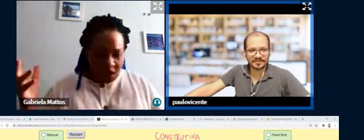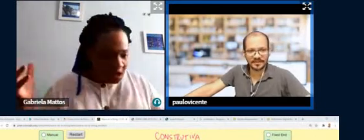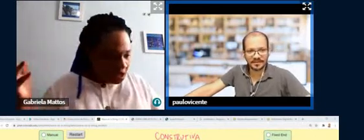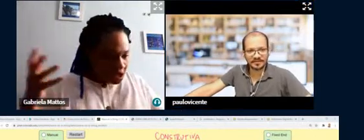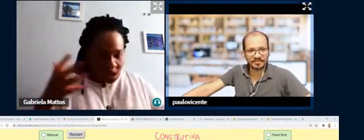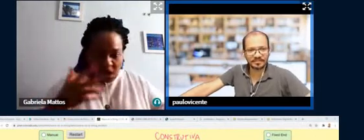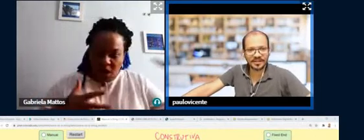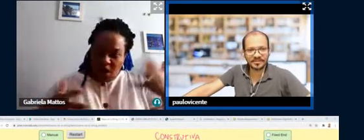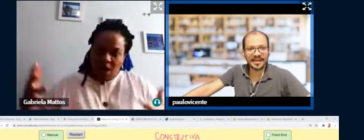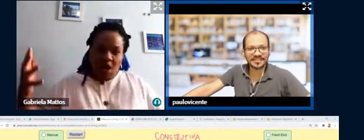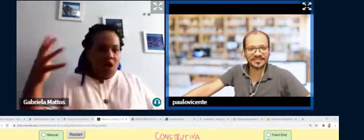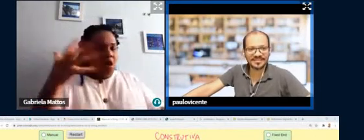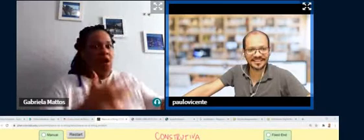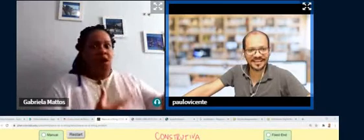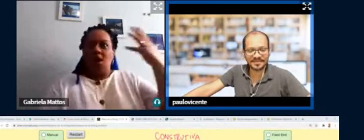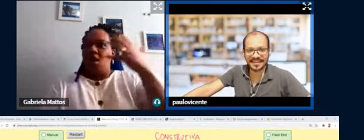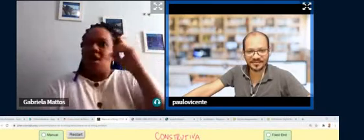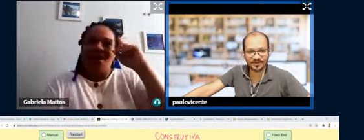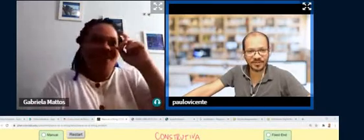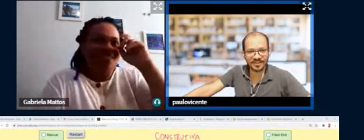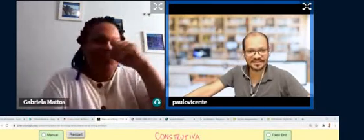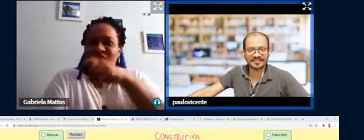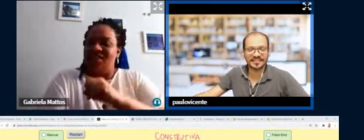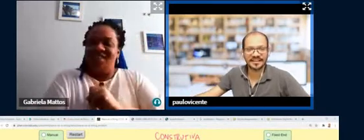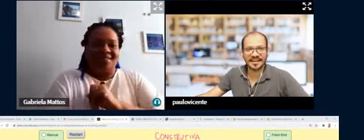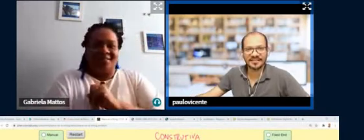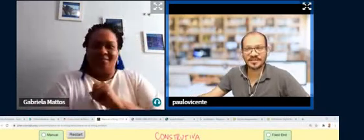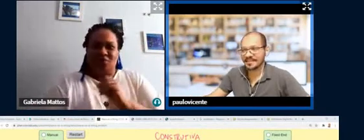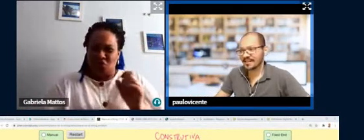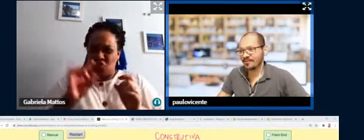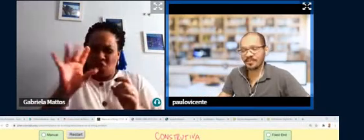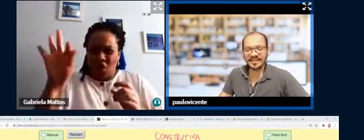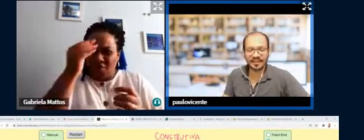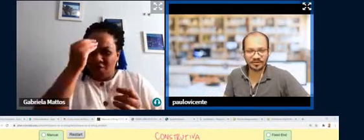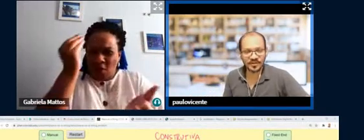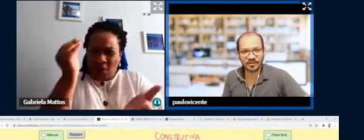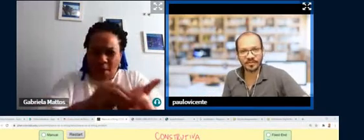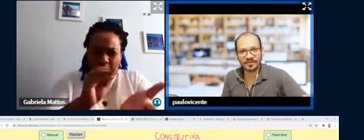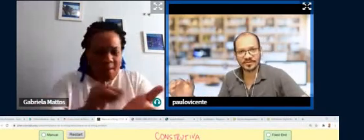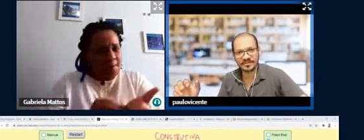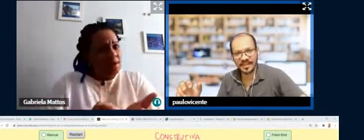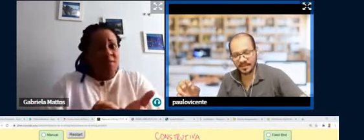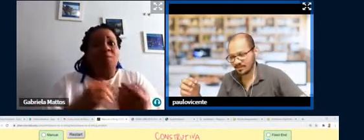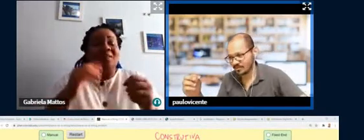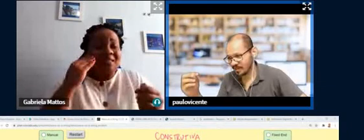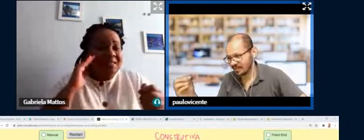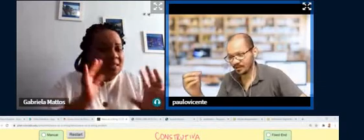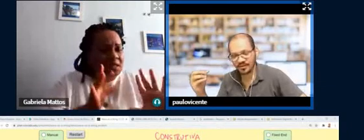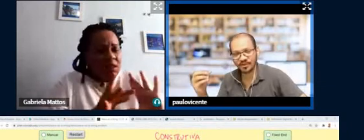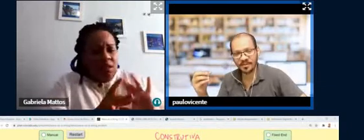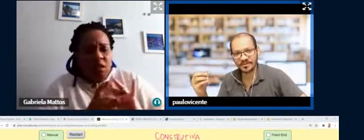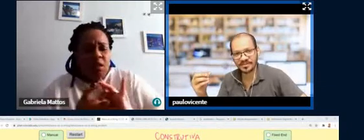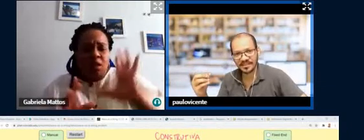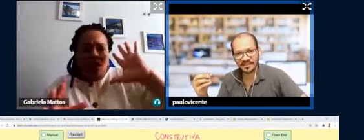dificuldade, porque não basta você aplicar as fórmulas. Você precisa compreender os fenômenos. É preciso